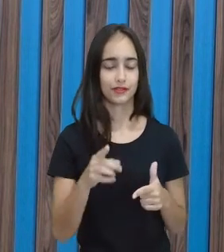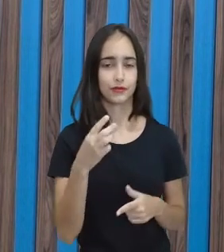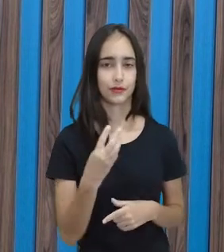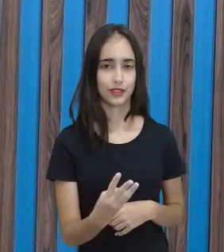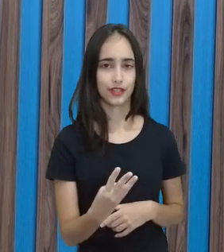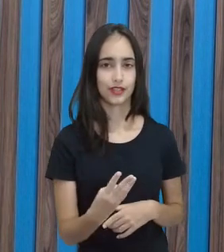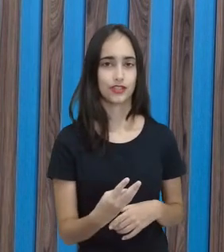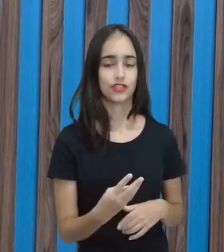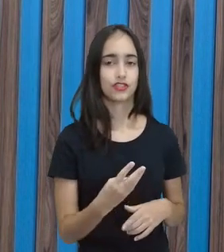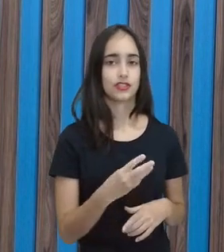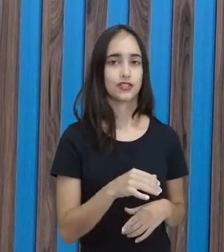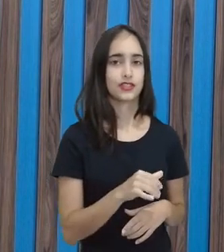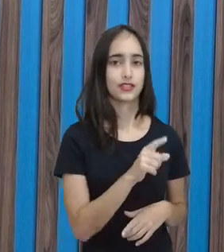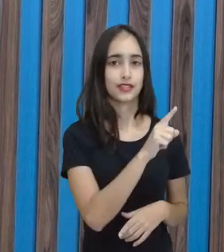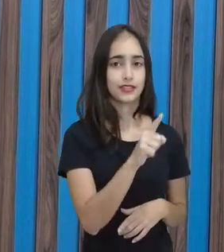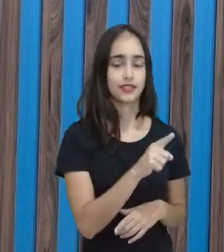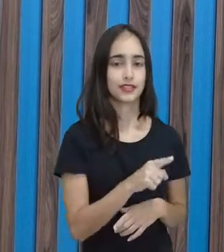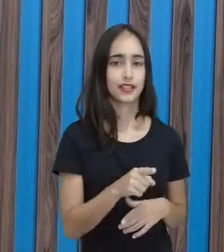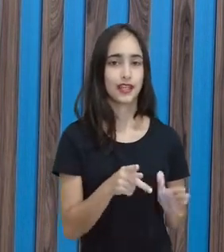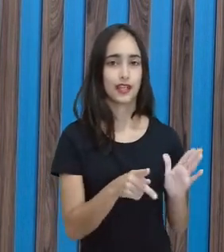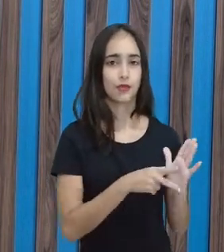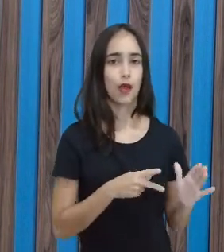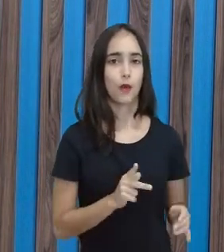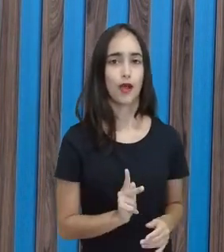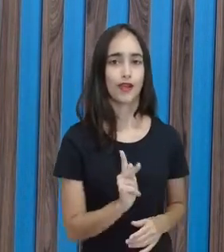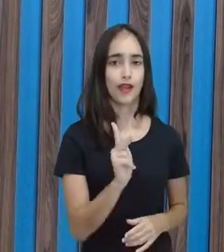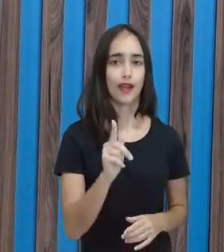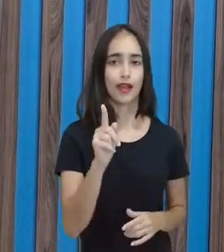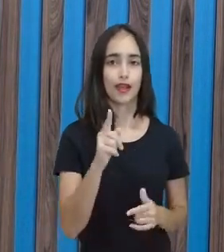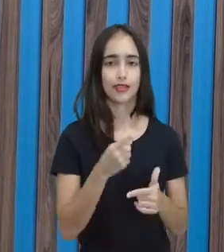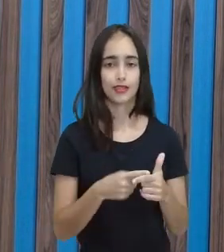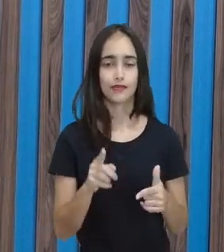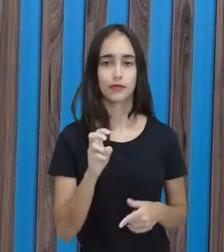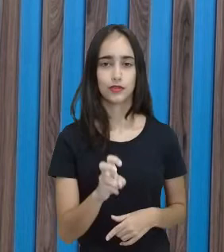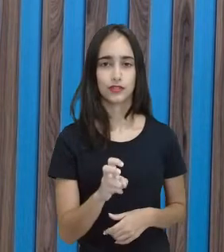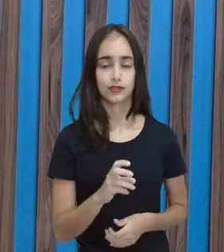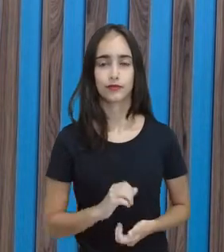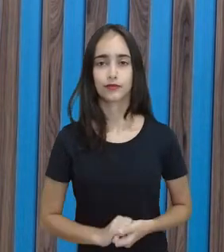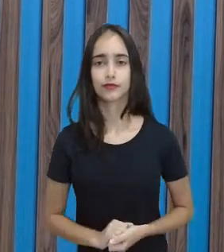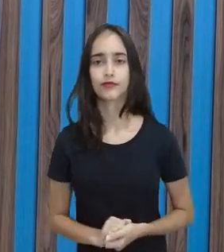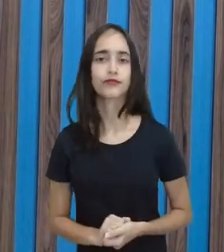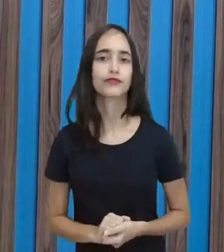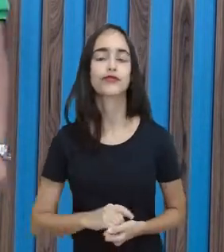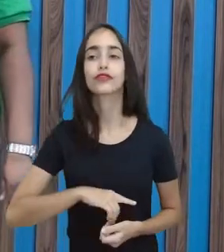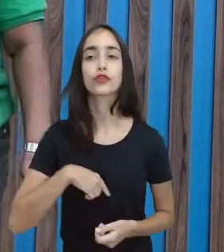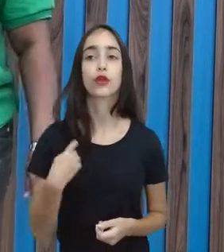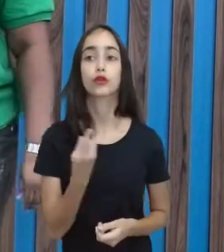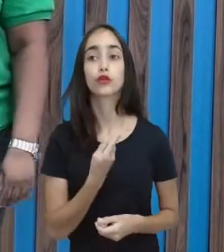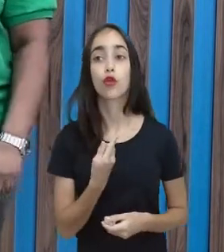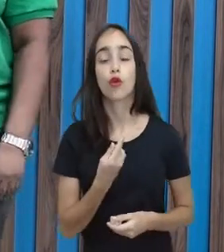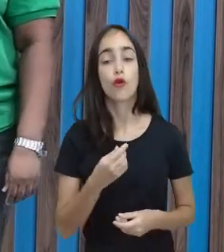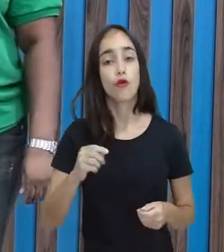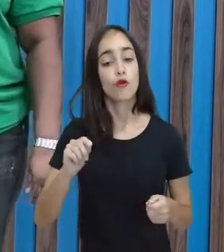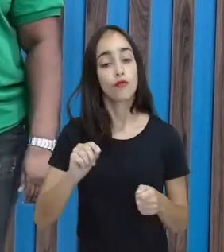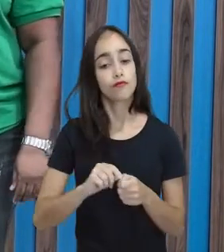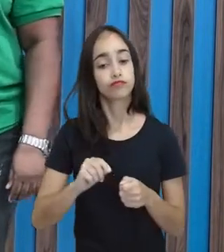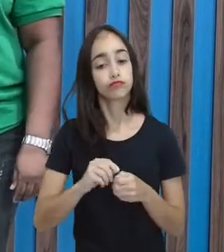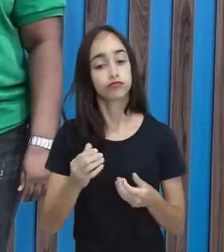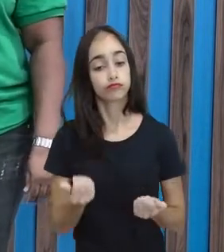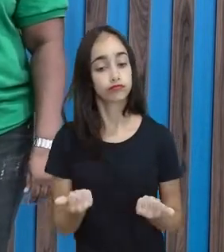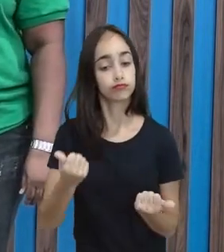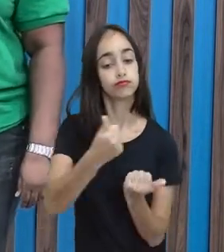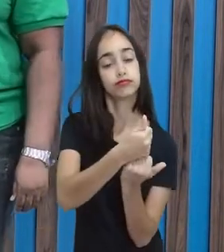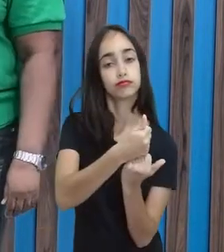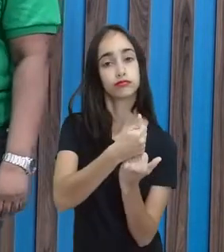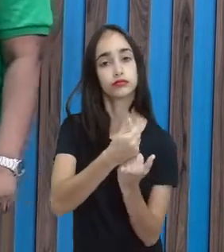por 5. Vamos substituir os 3, x, y e z, na nossa equação.